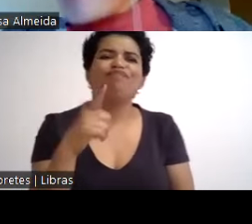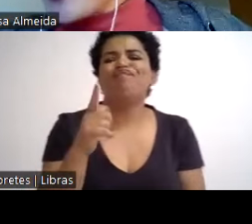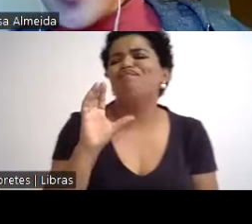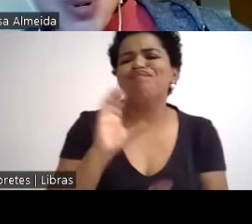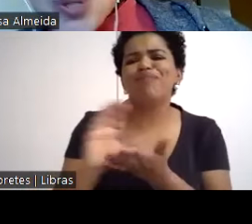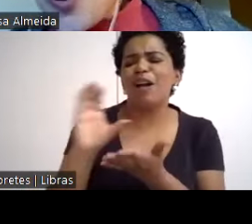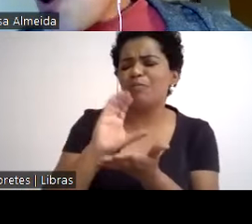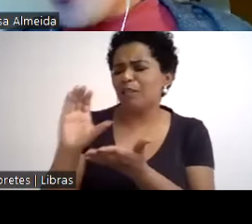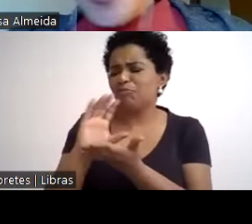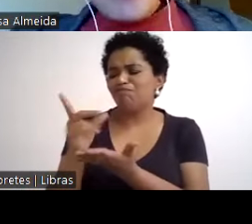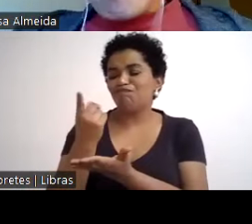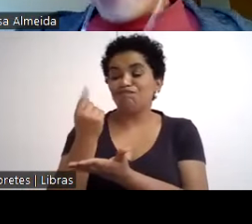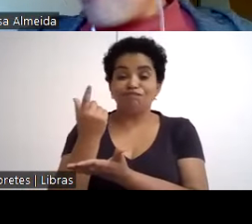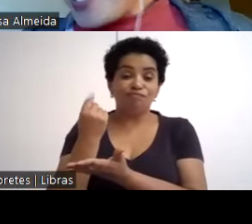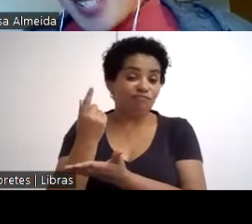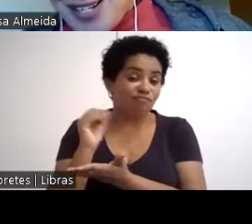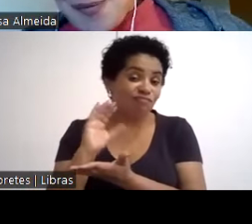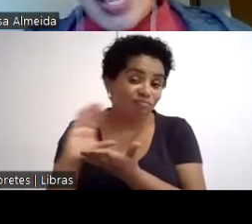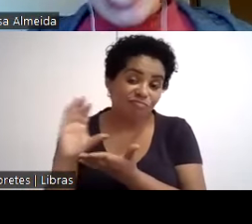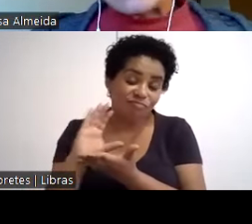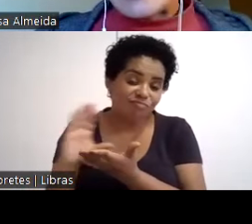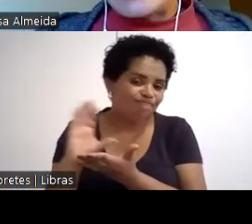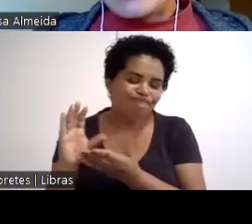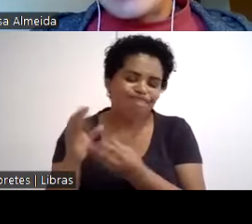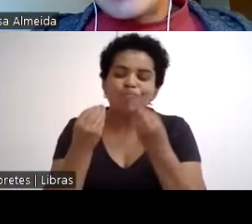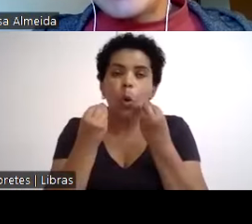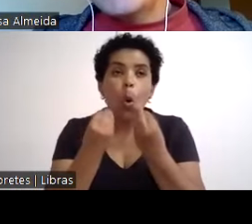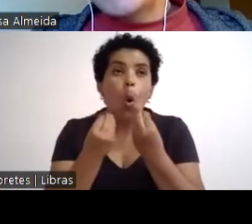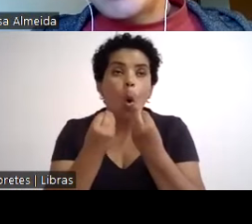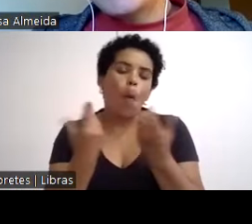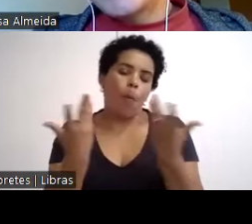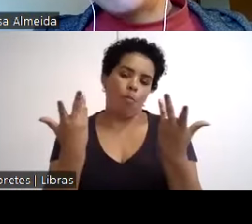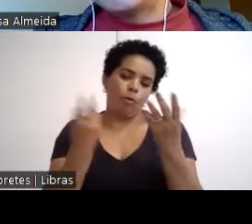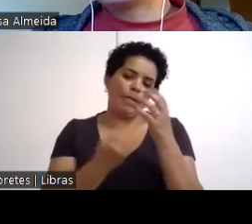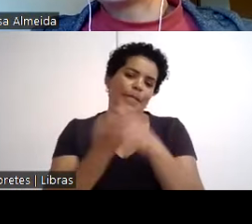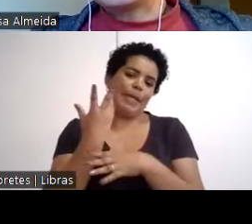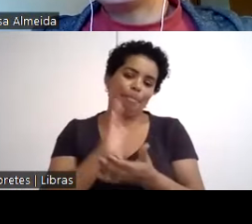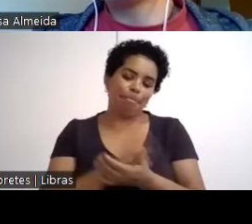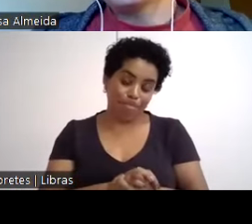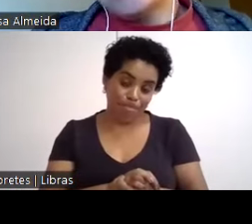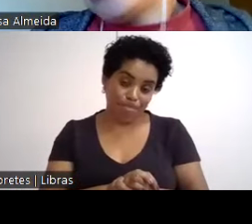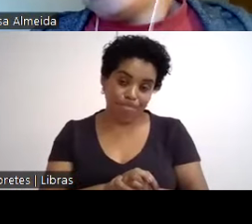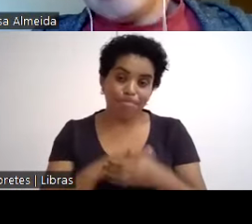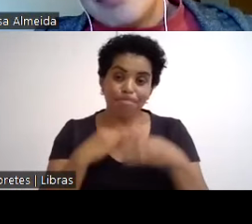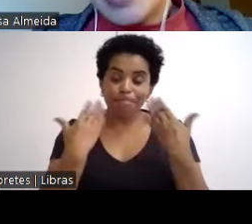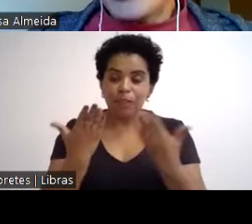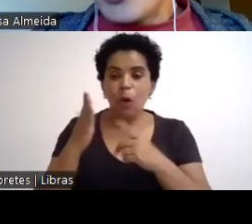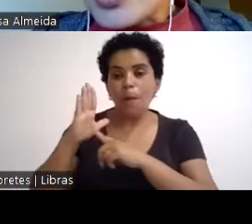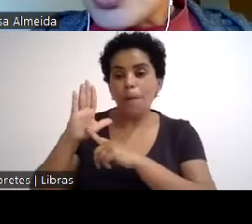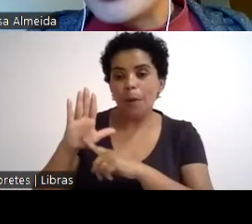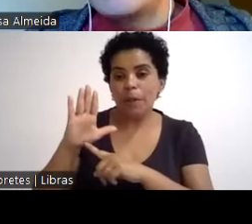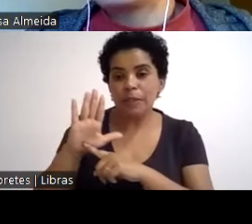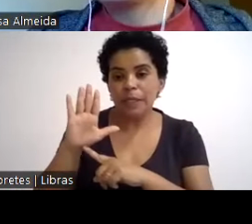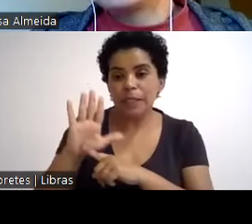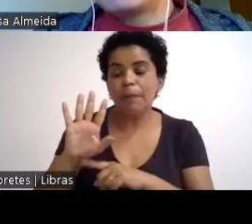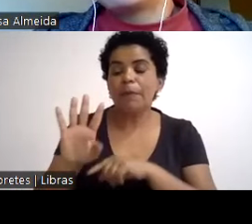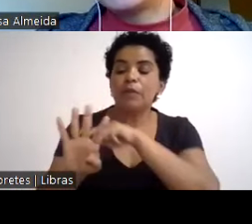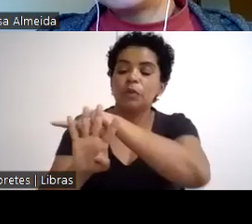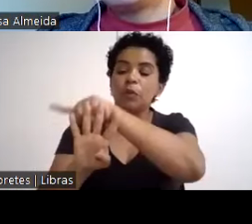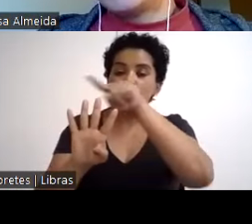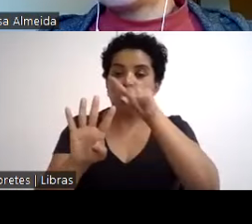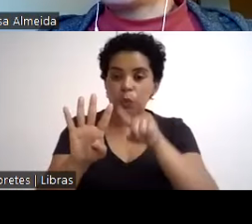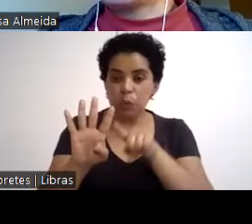tem recurso, não dá para fazer. E aí eu trago que os quatro recursos, né, o cultural,